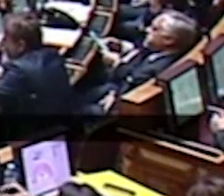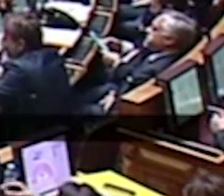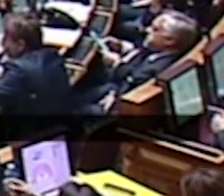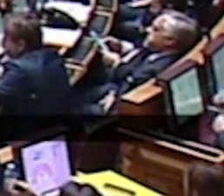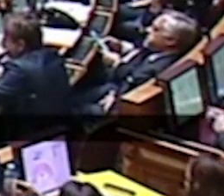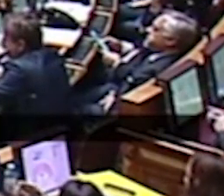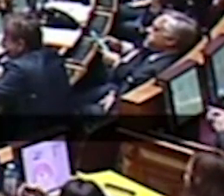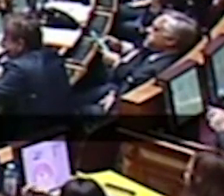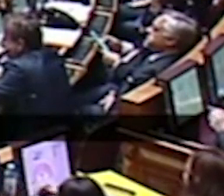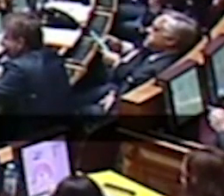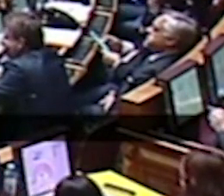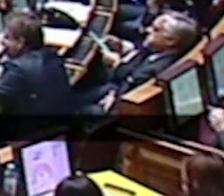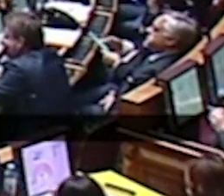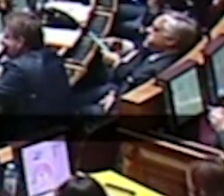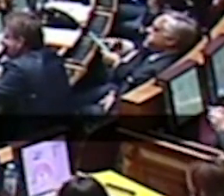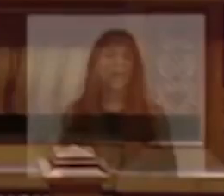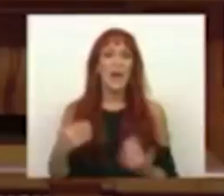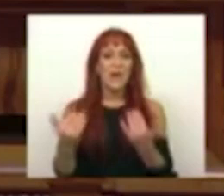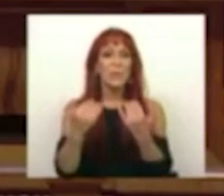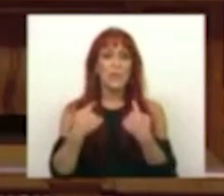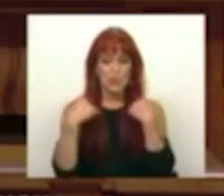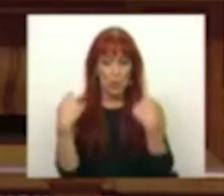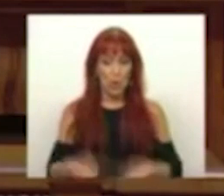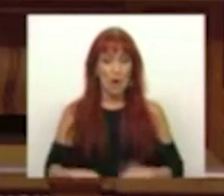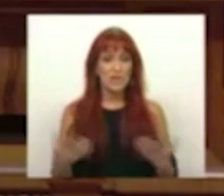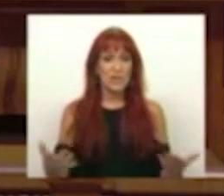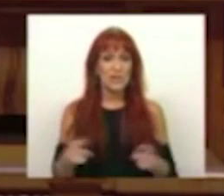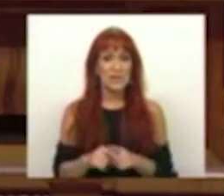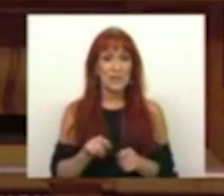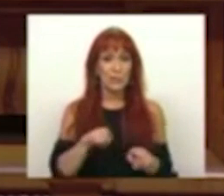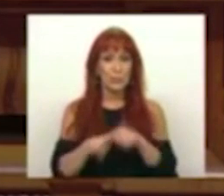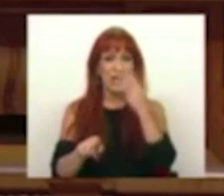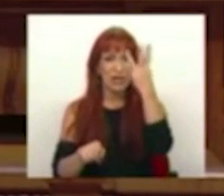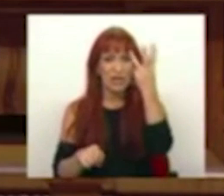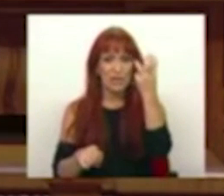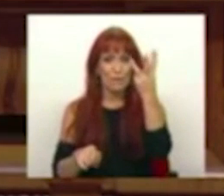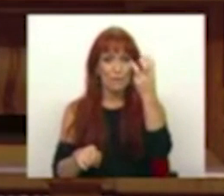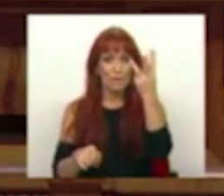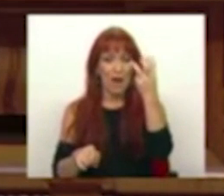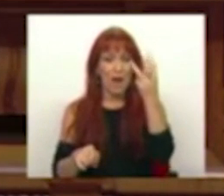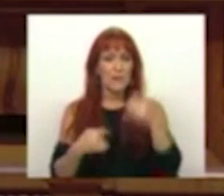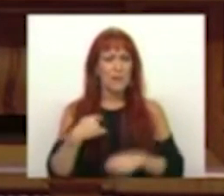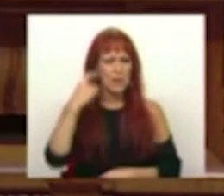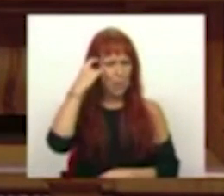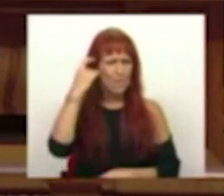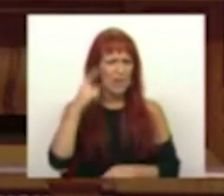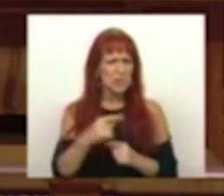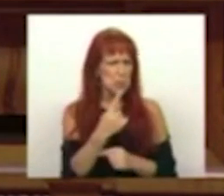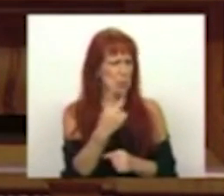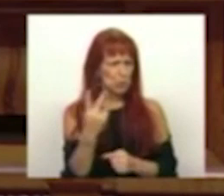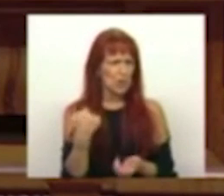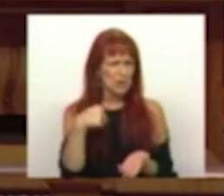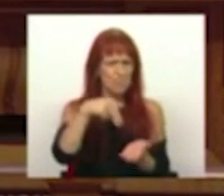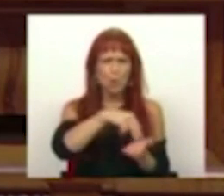os partidos, os de direita com críticas e os de esquerda com avisos para apreciação na especialidade, alertaram